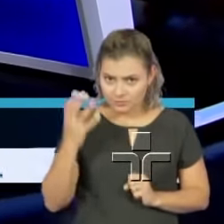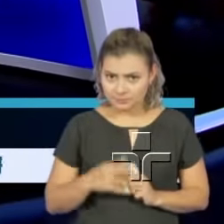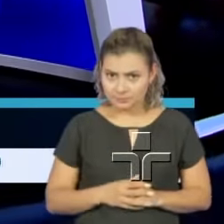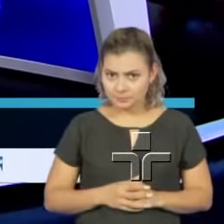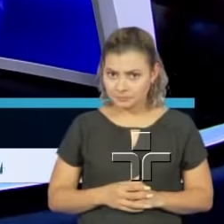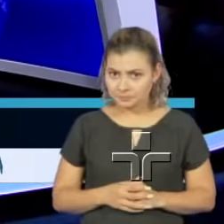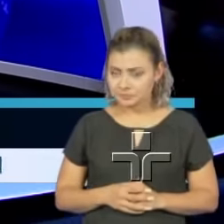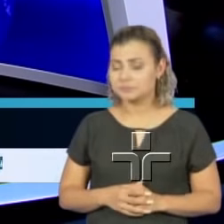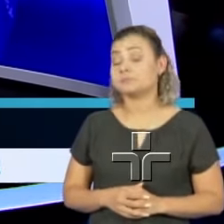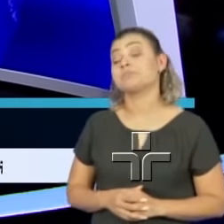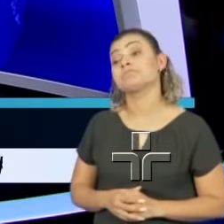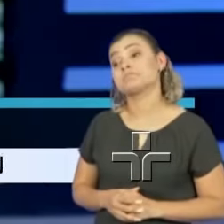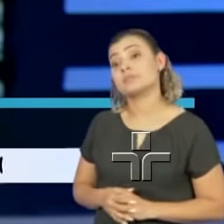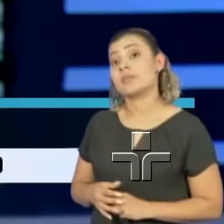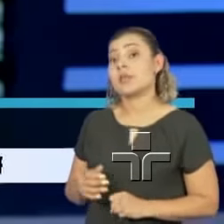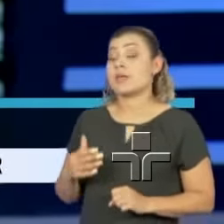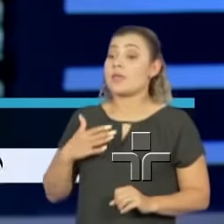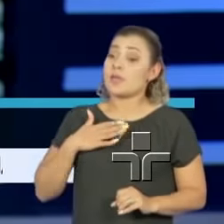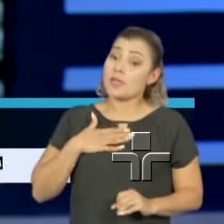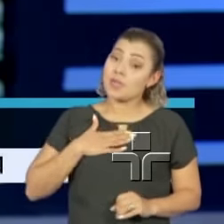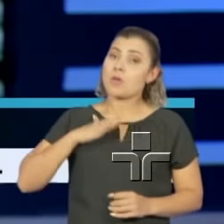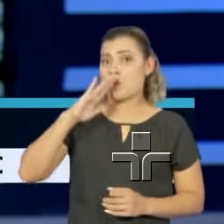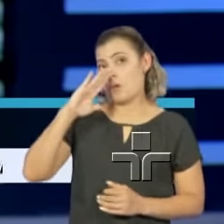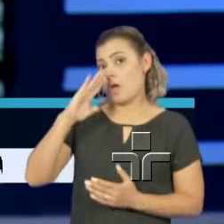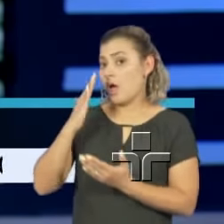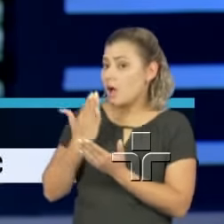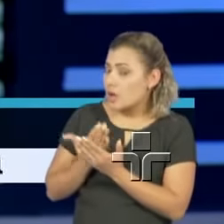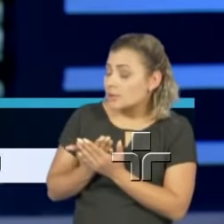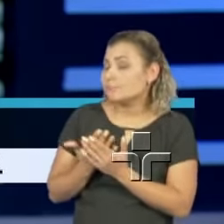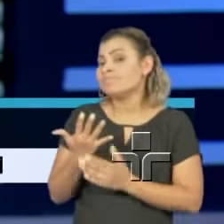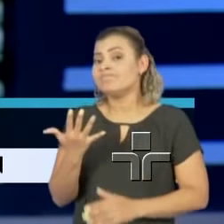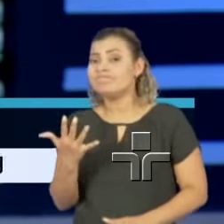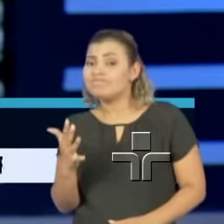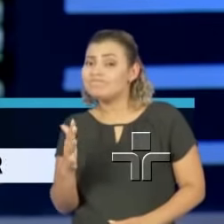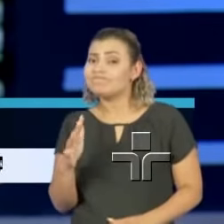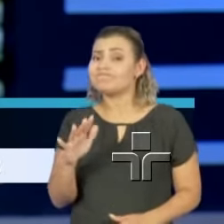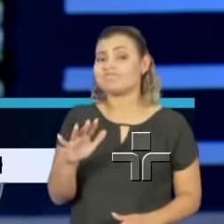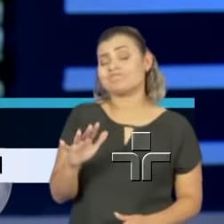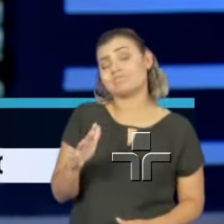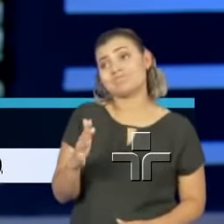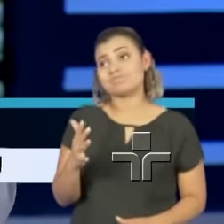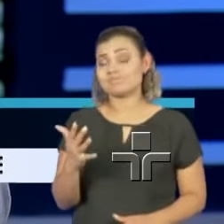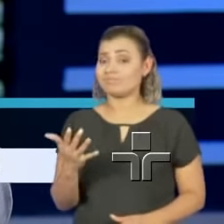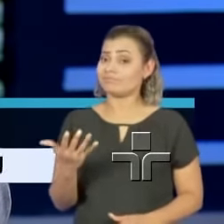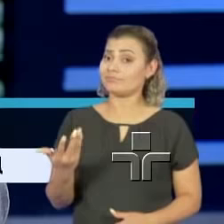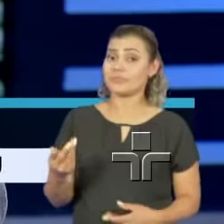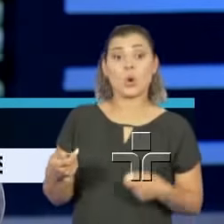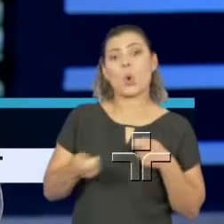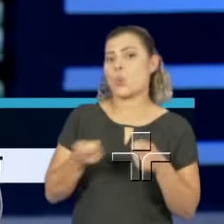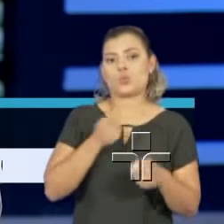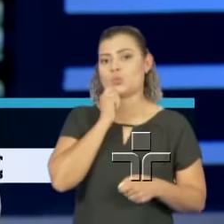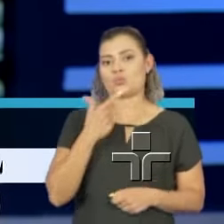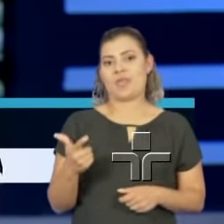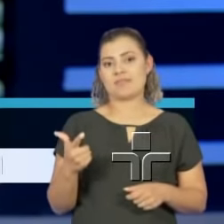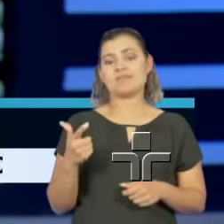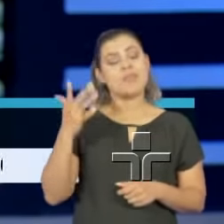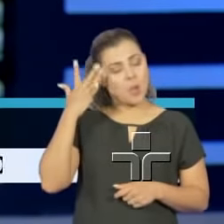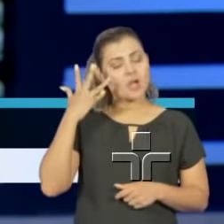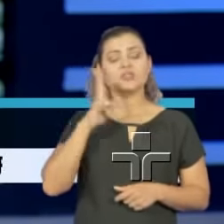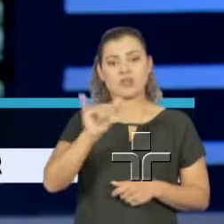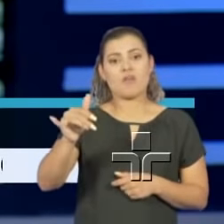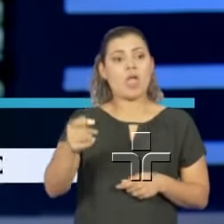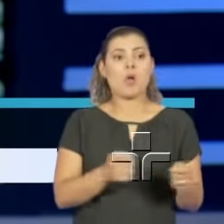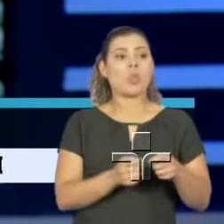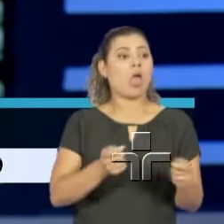Olha, eu acredito numa chance de total descontrole da